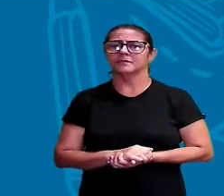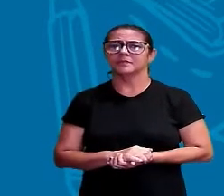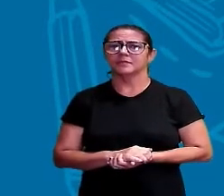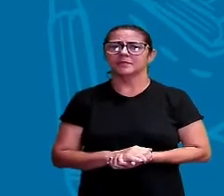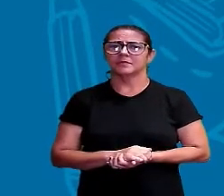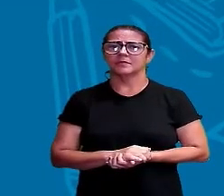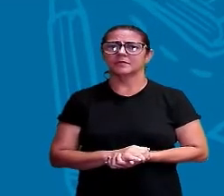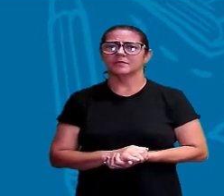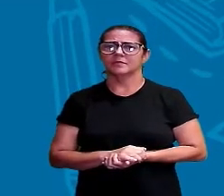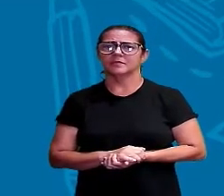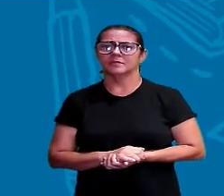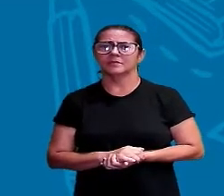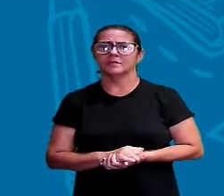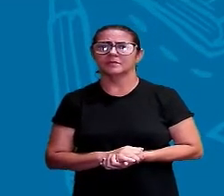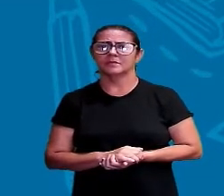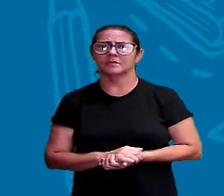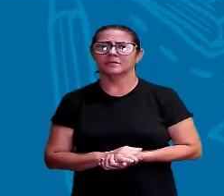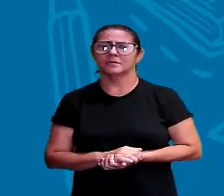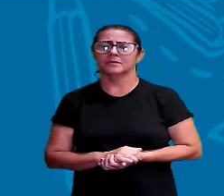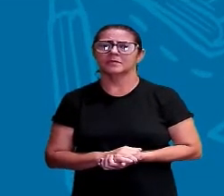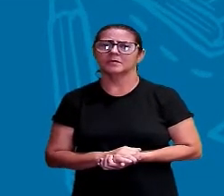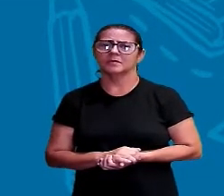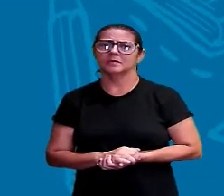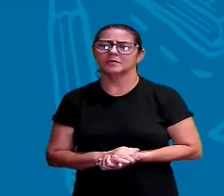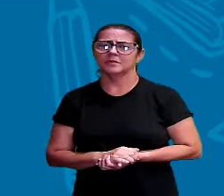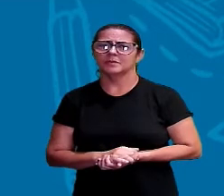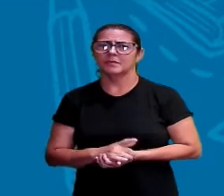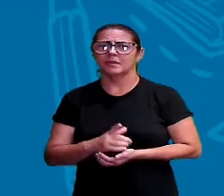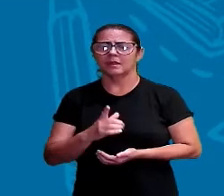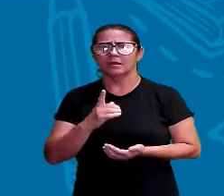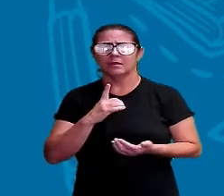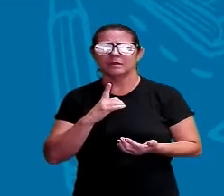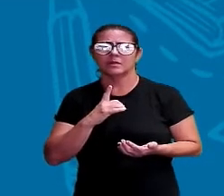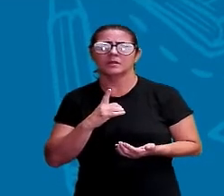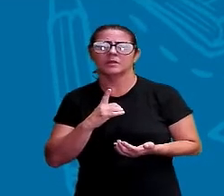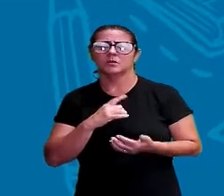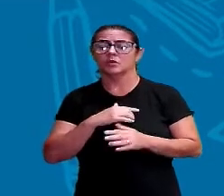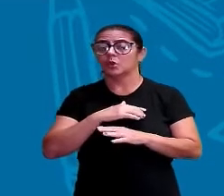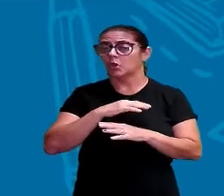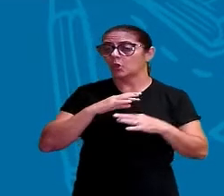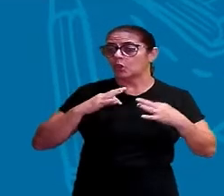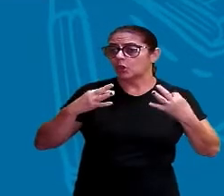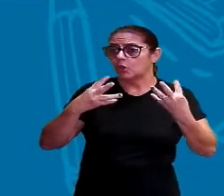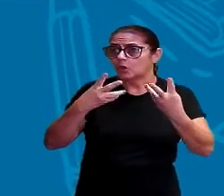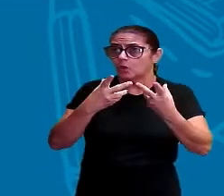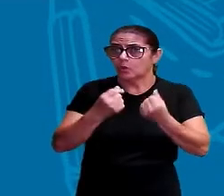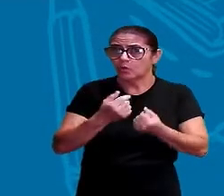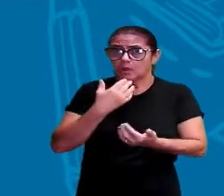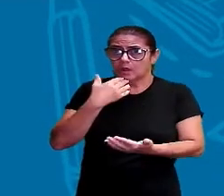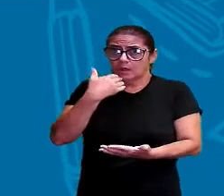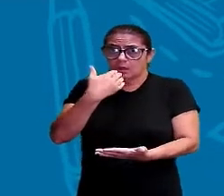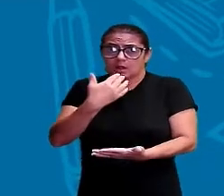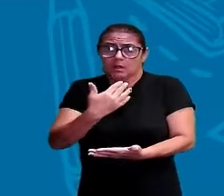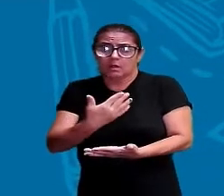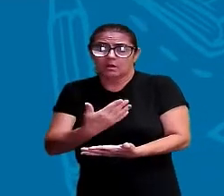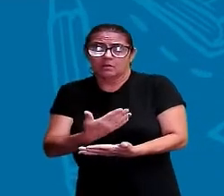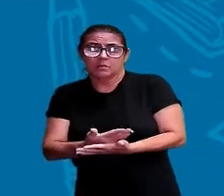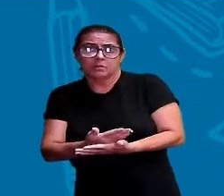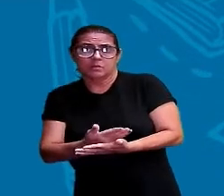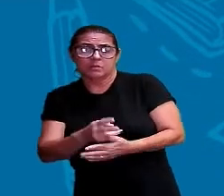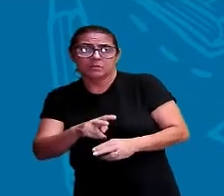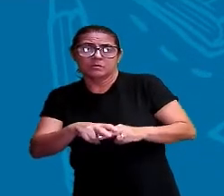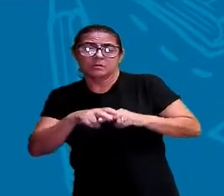was shocked because of the accident. Então, a gente tem, todos estavam chocados por causa